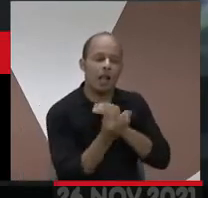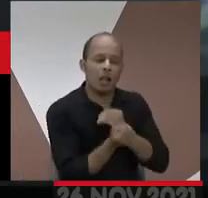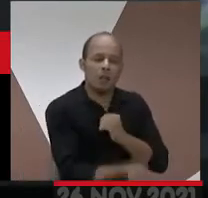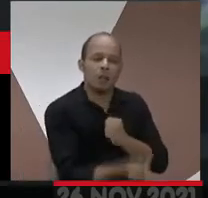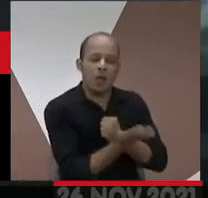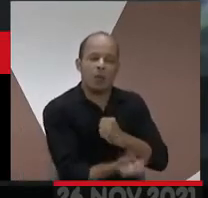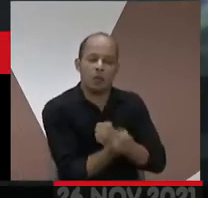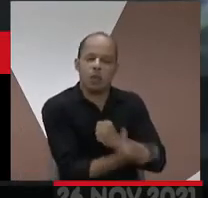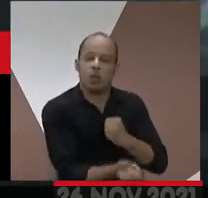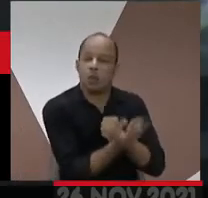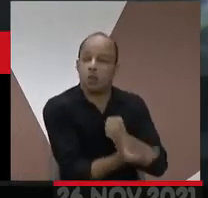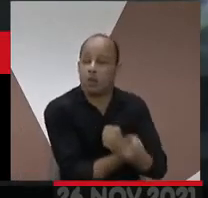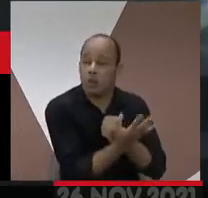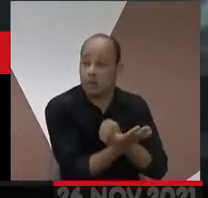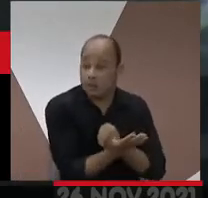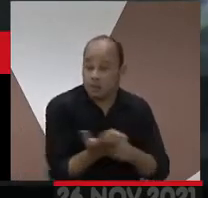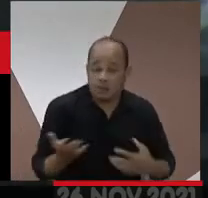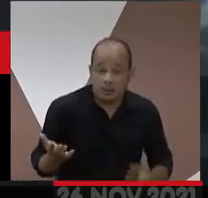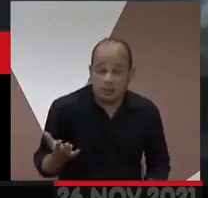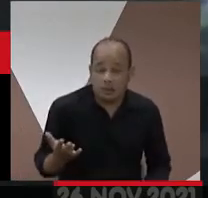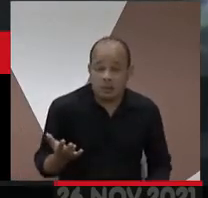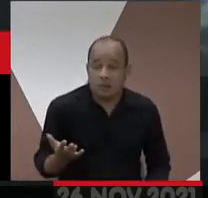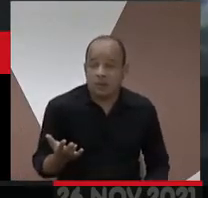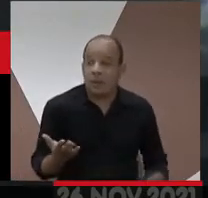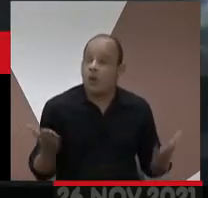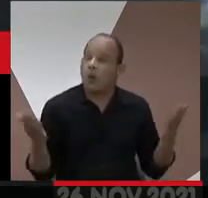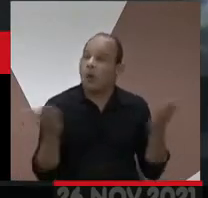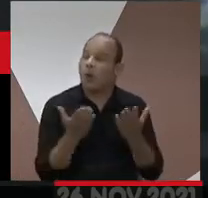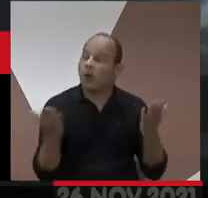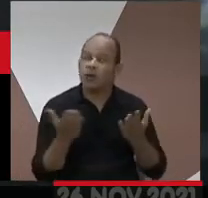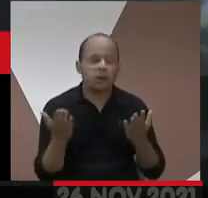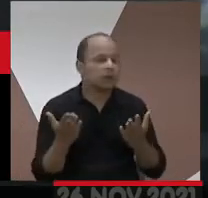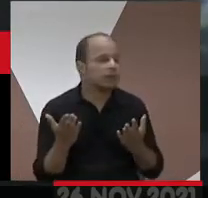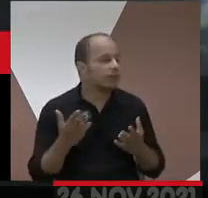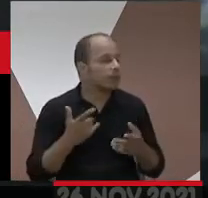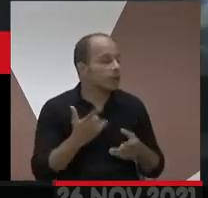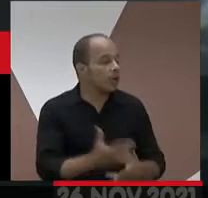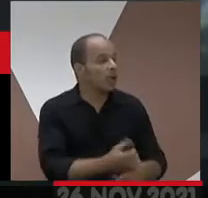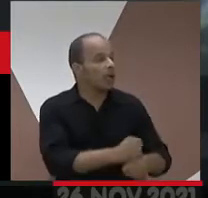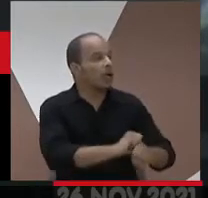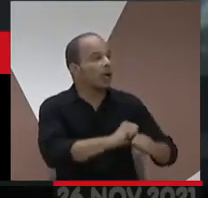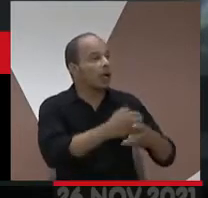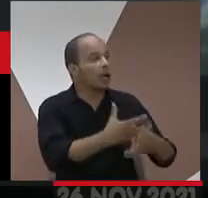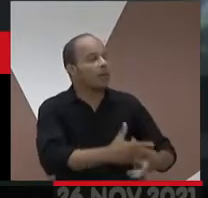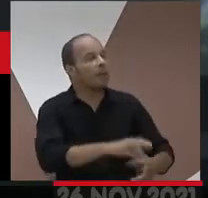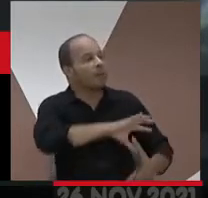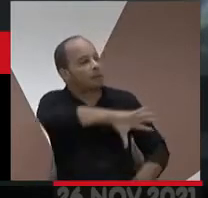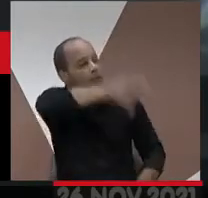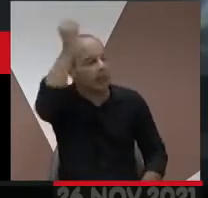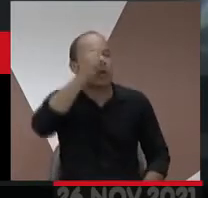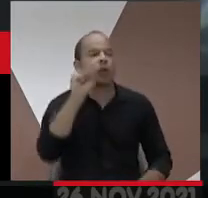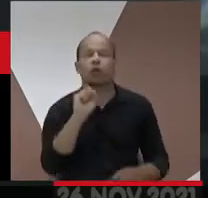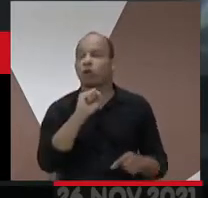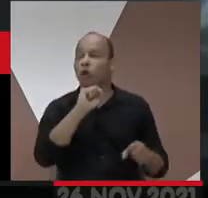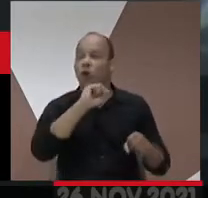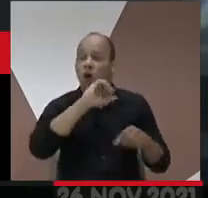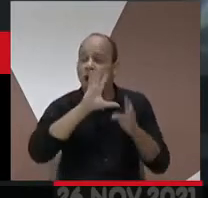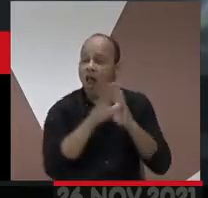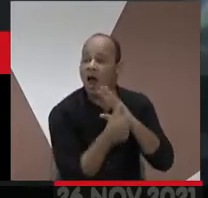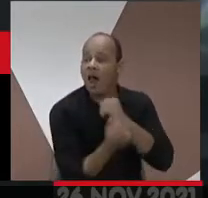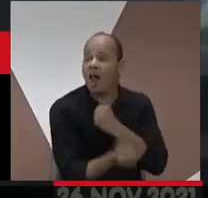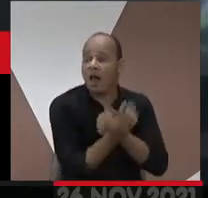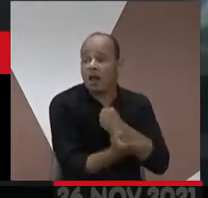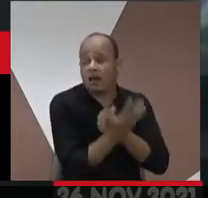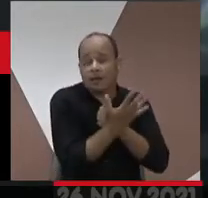hoje é considerada o maior caso de corrupção de todos os tempos. E é alimentado exatamente